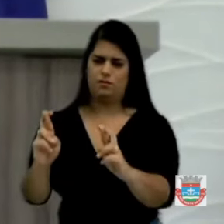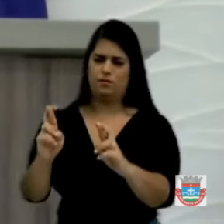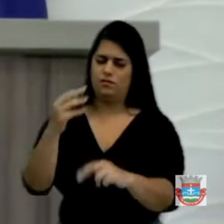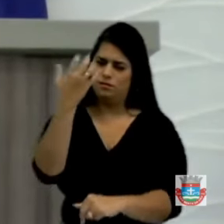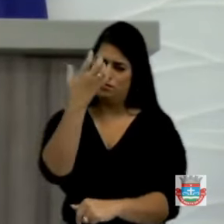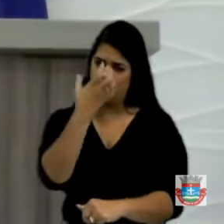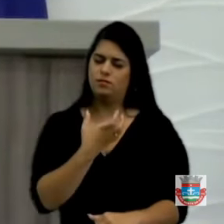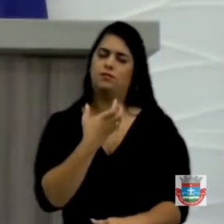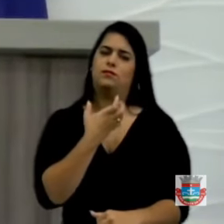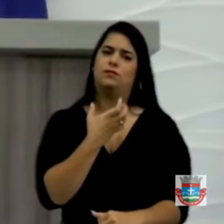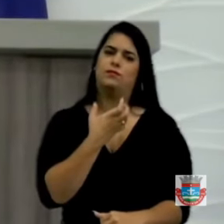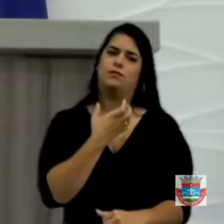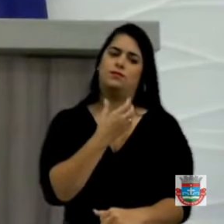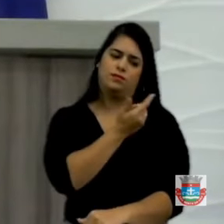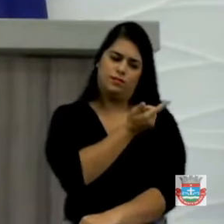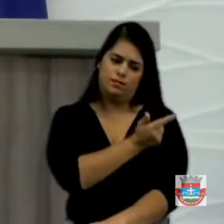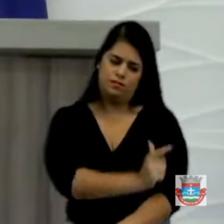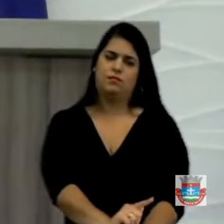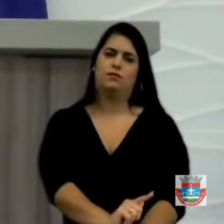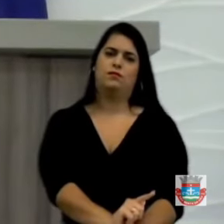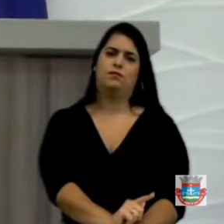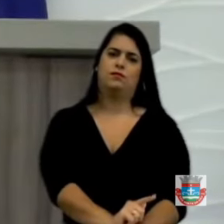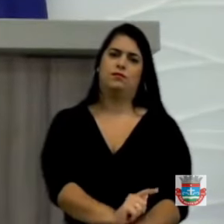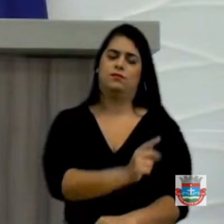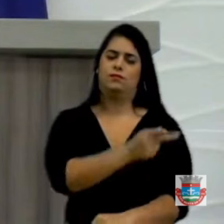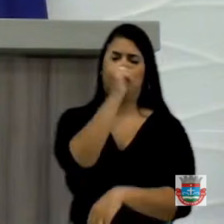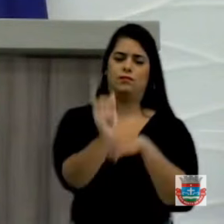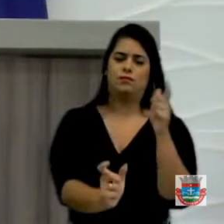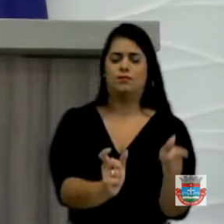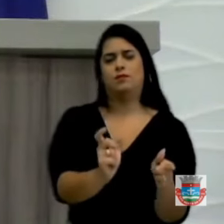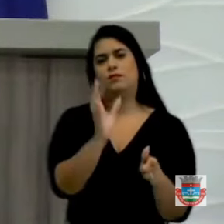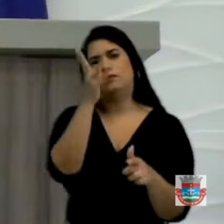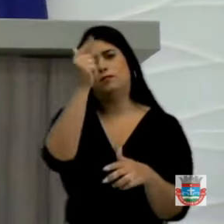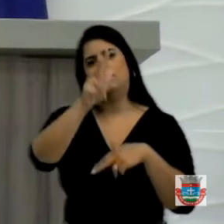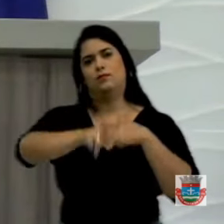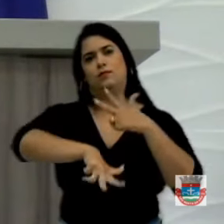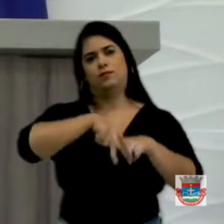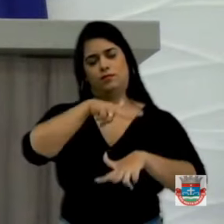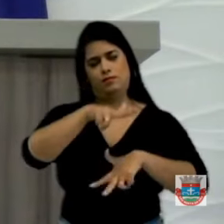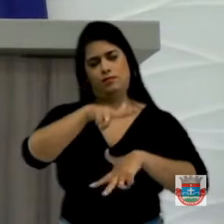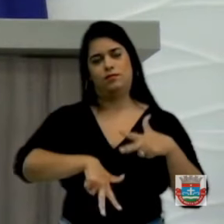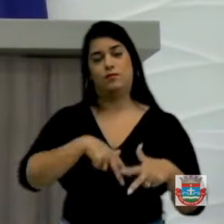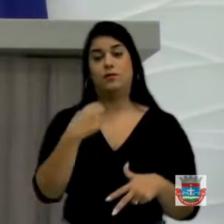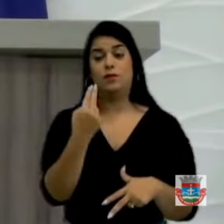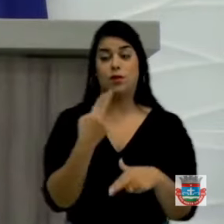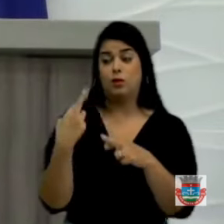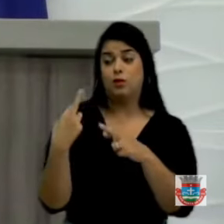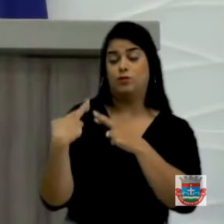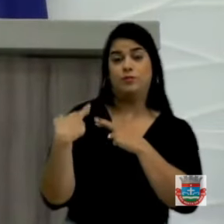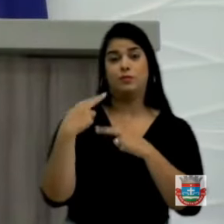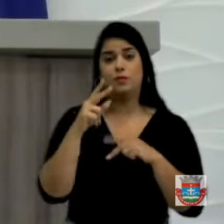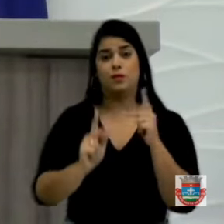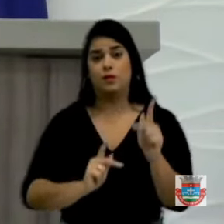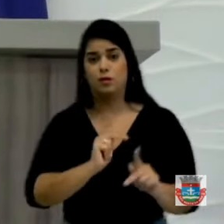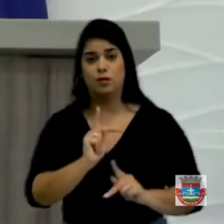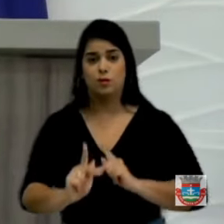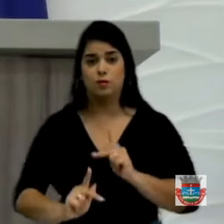seriedade, principalmente para todos São Bentense. Nós, representantes do povo,